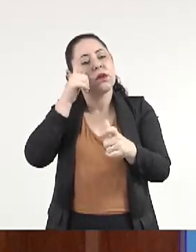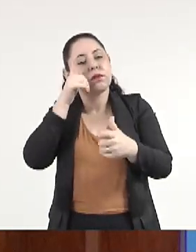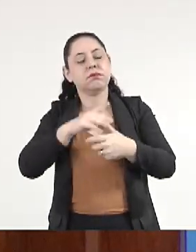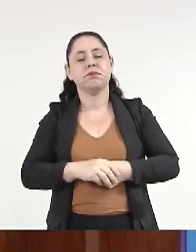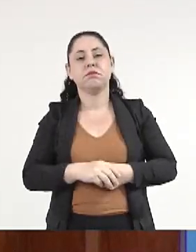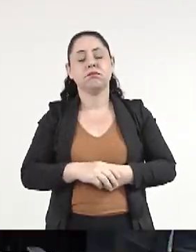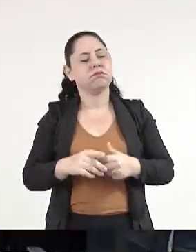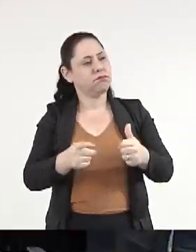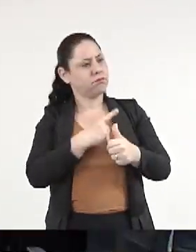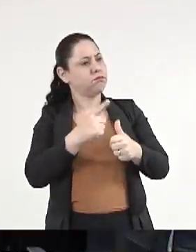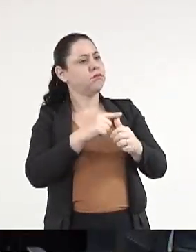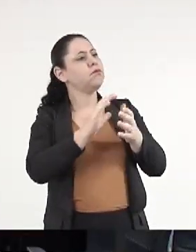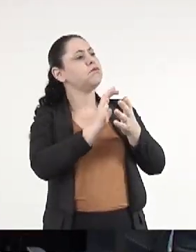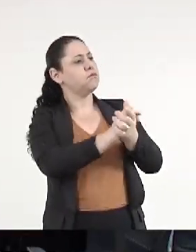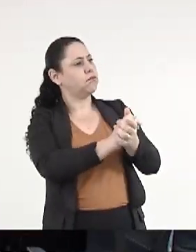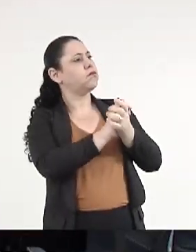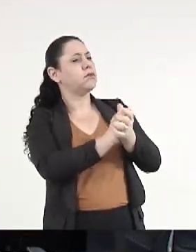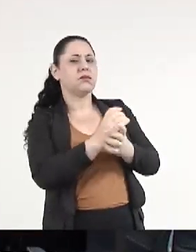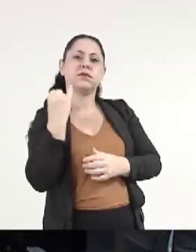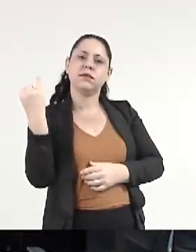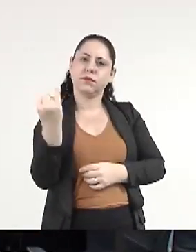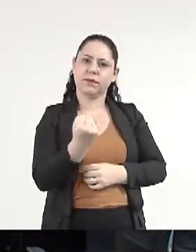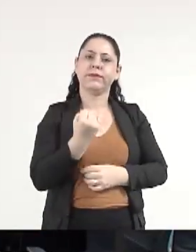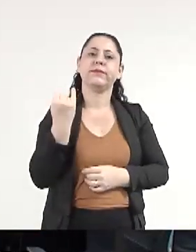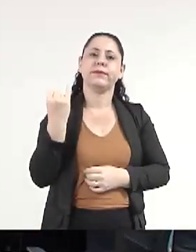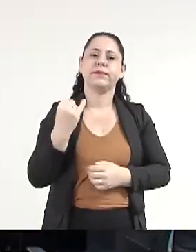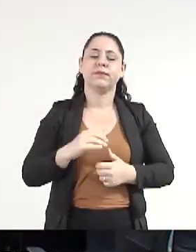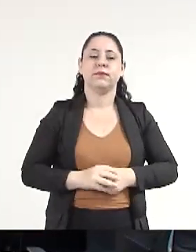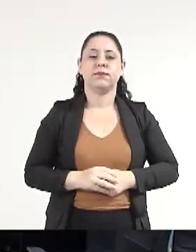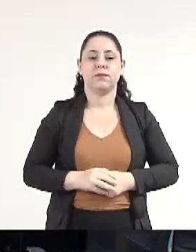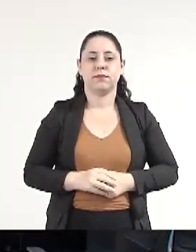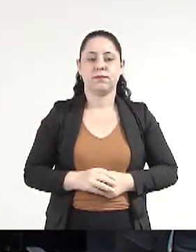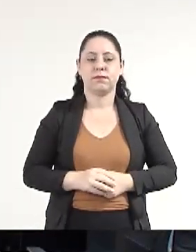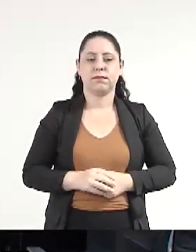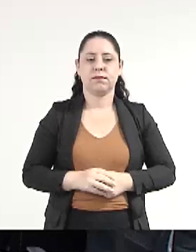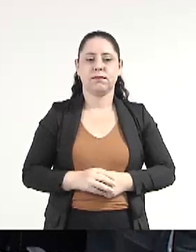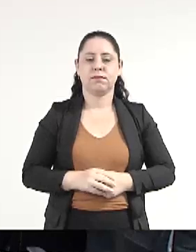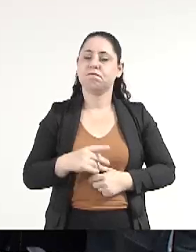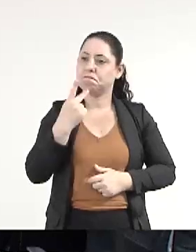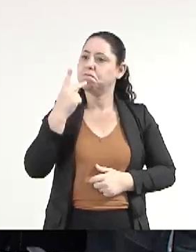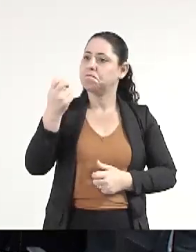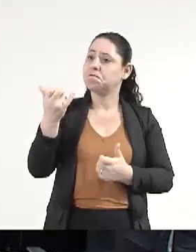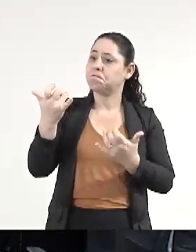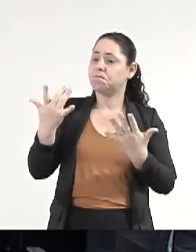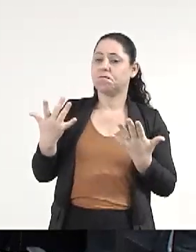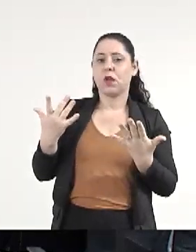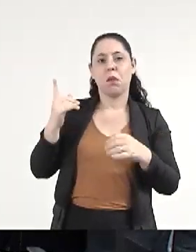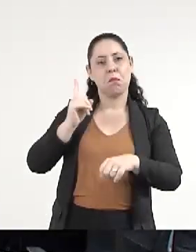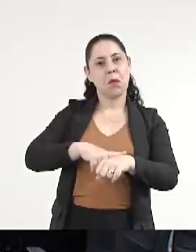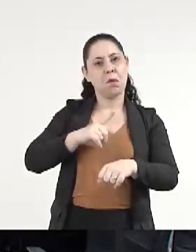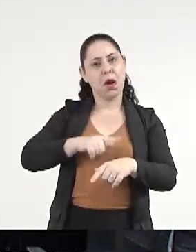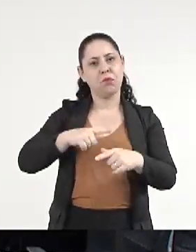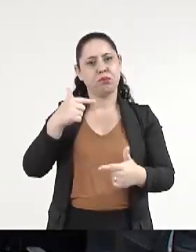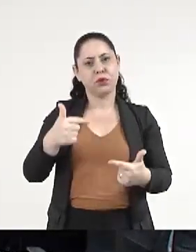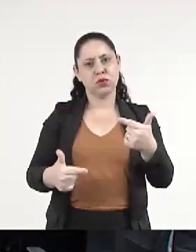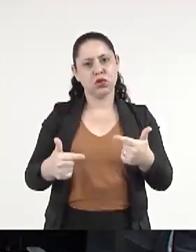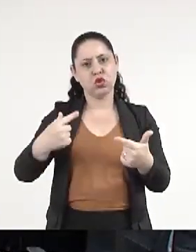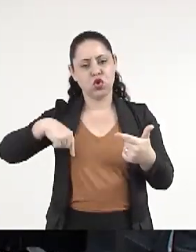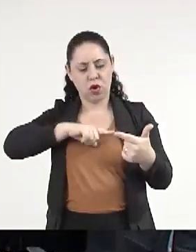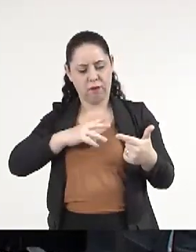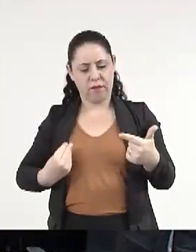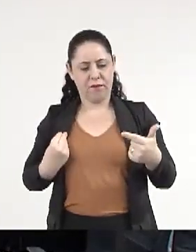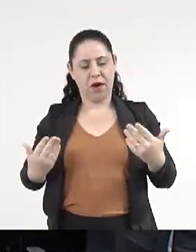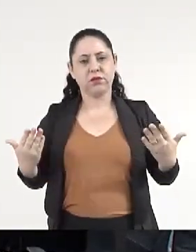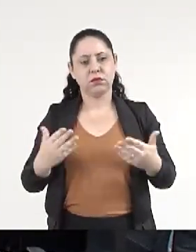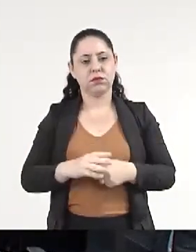lhe cumprimentar pela importância do teu pronunciamento para o momento político que nós